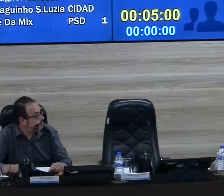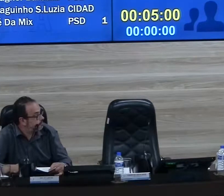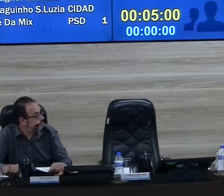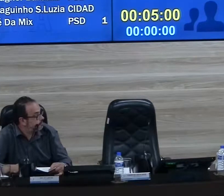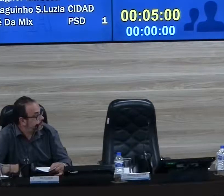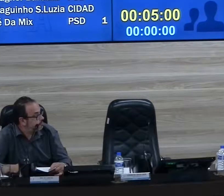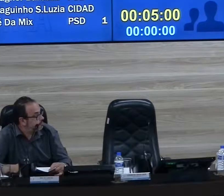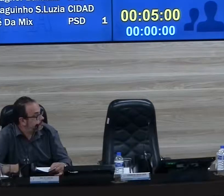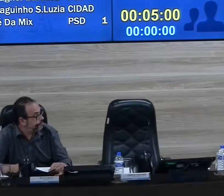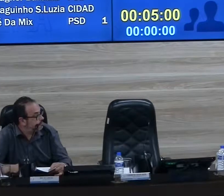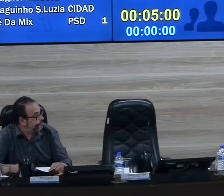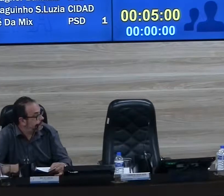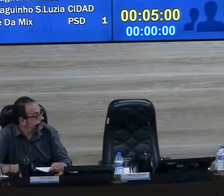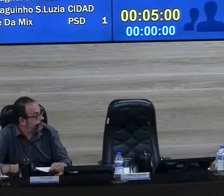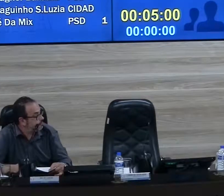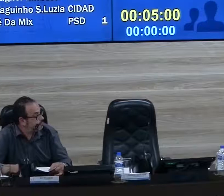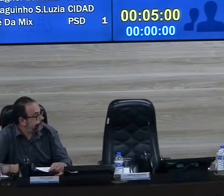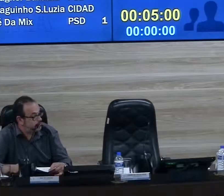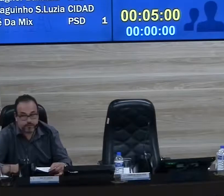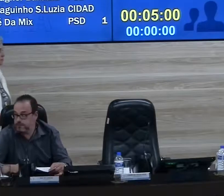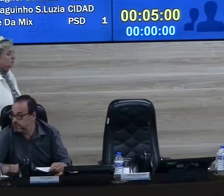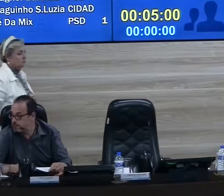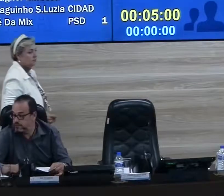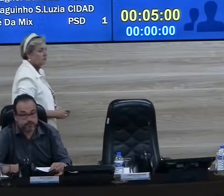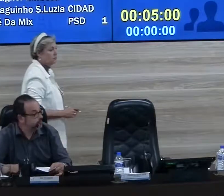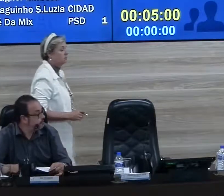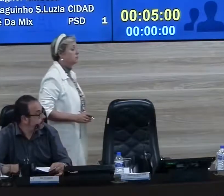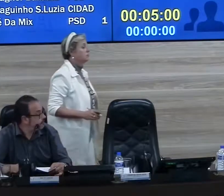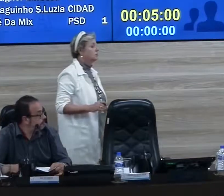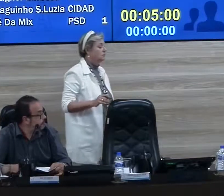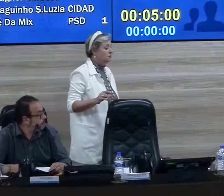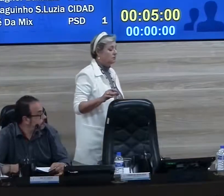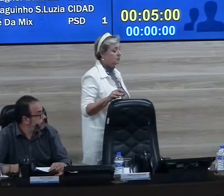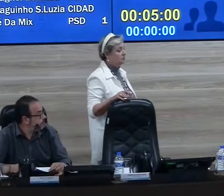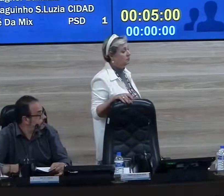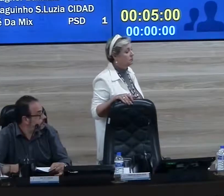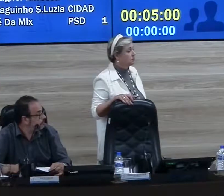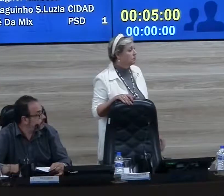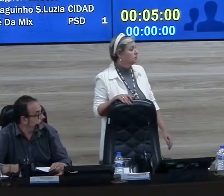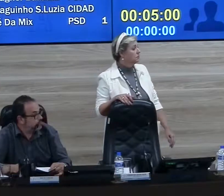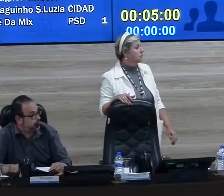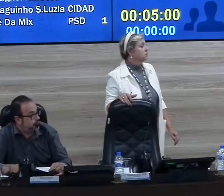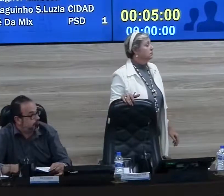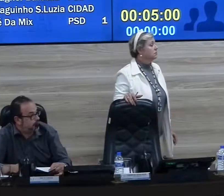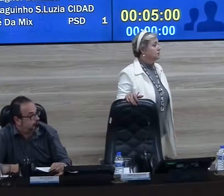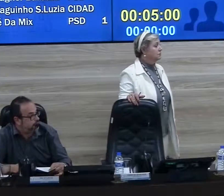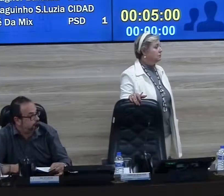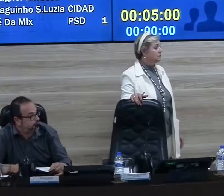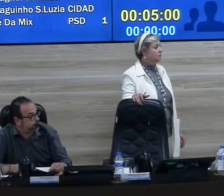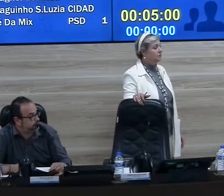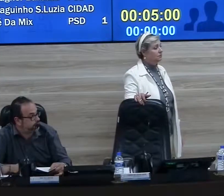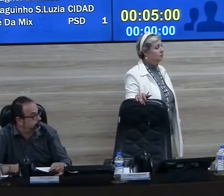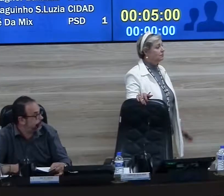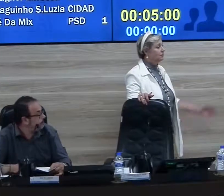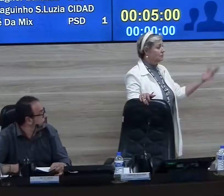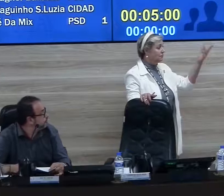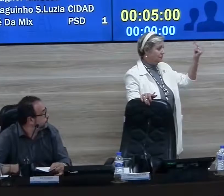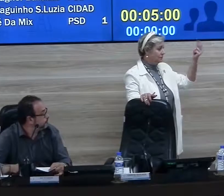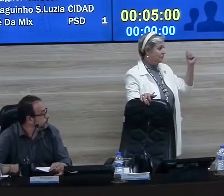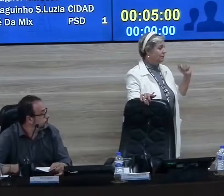combustíveis localizados no município de Limeira e da outras providências. Autoria, vereador Wagner Barbosa. As comissões.